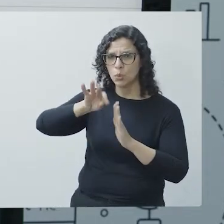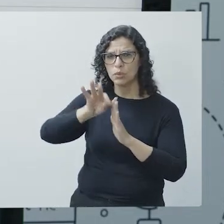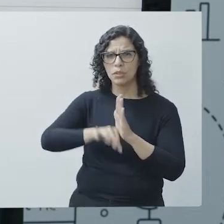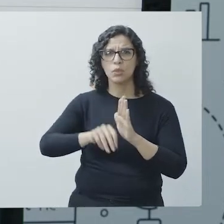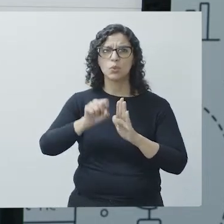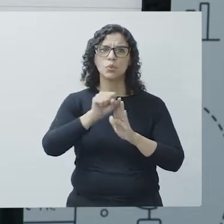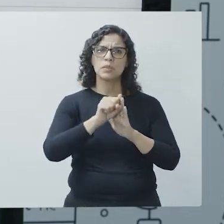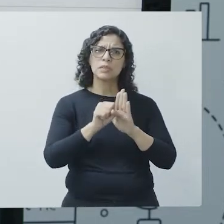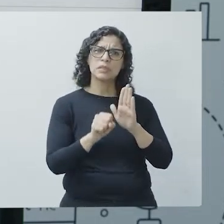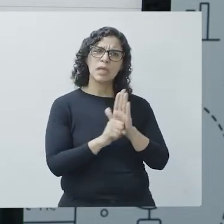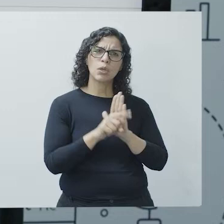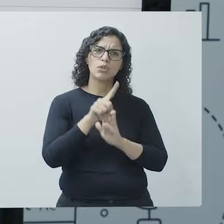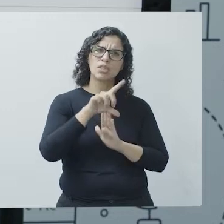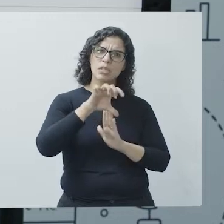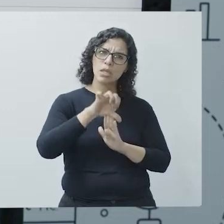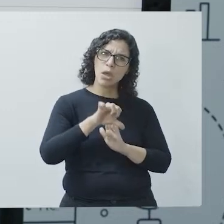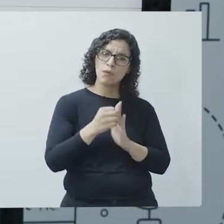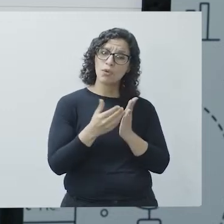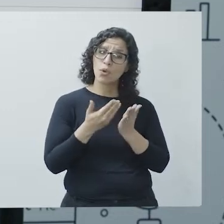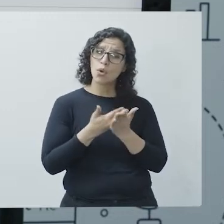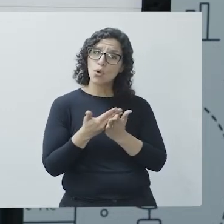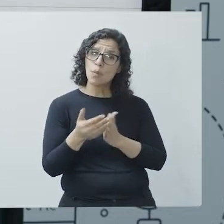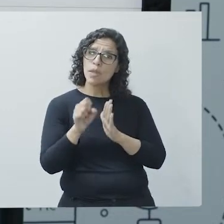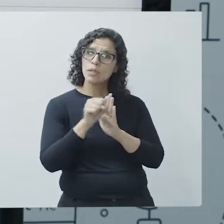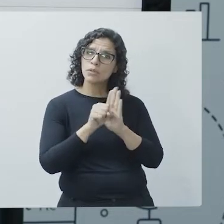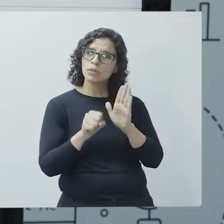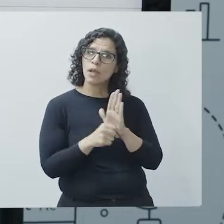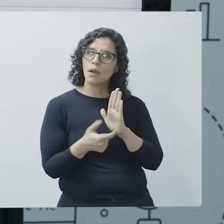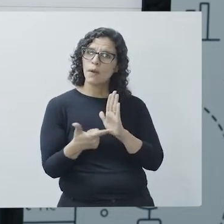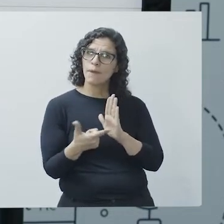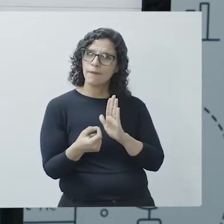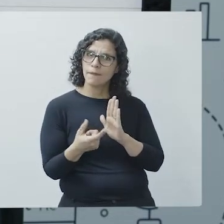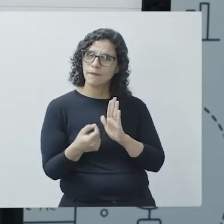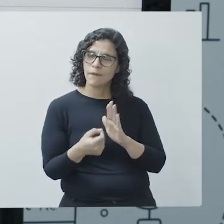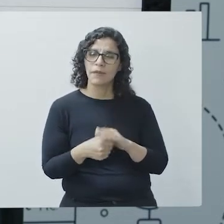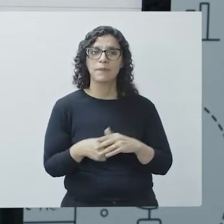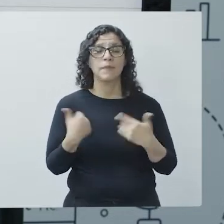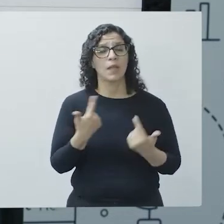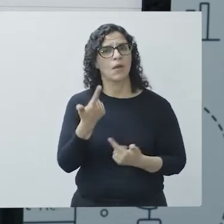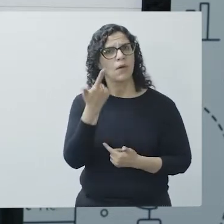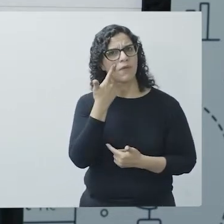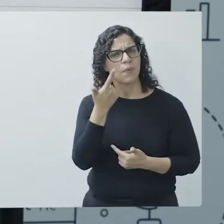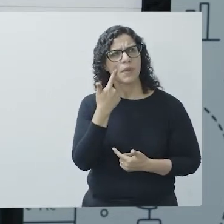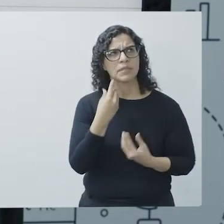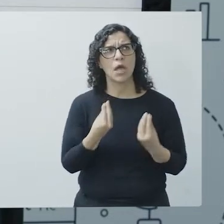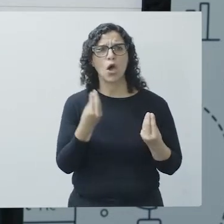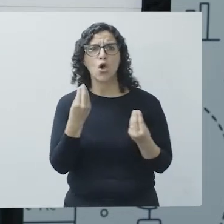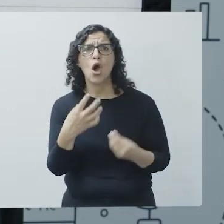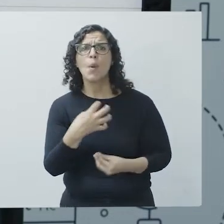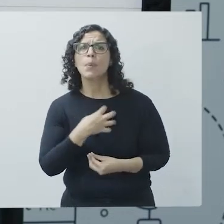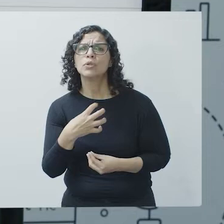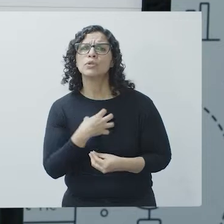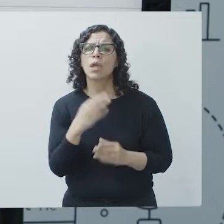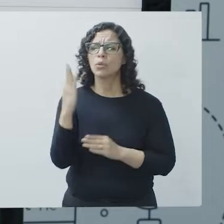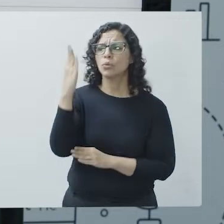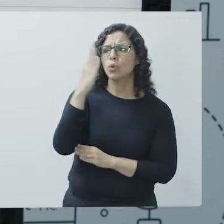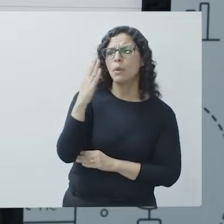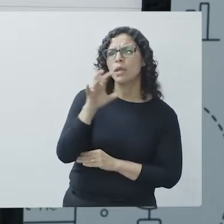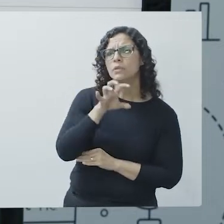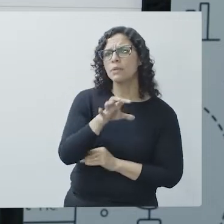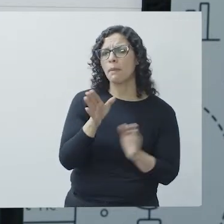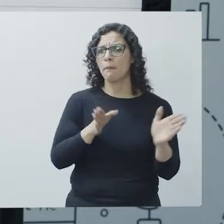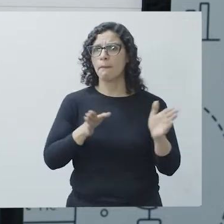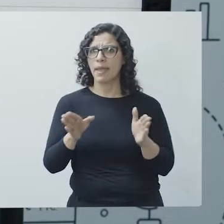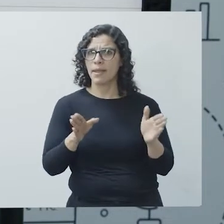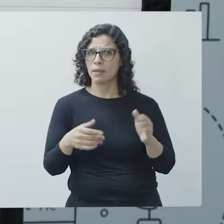final do século XIX, início do século XX. Tá? Então, eu tenho que pensar a esse